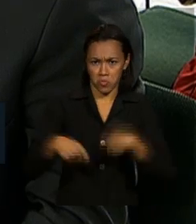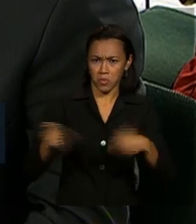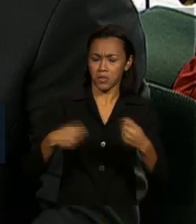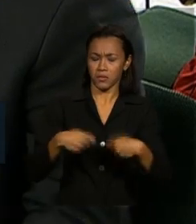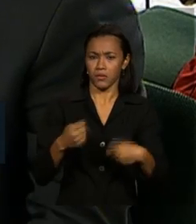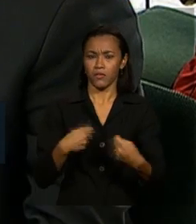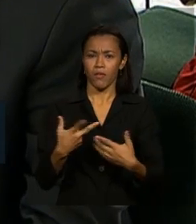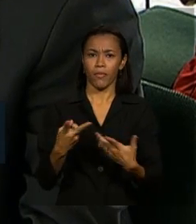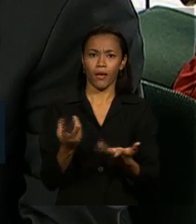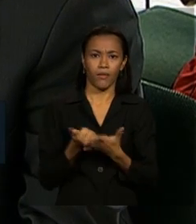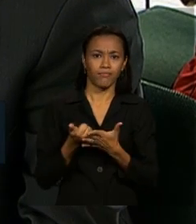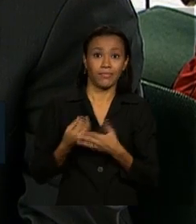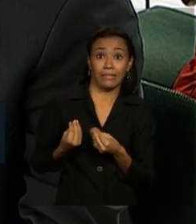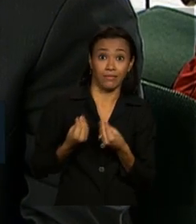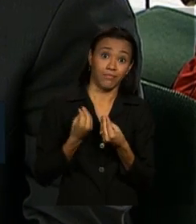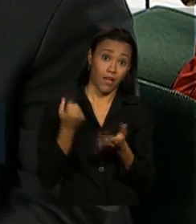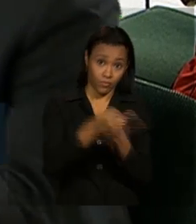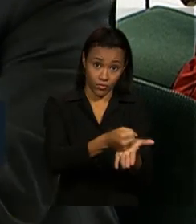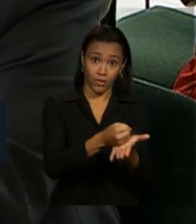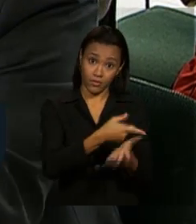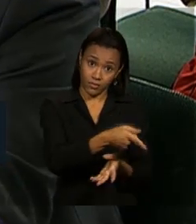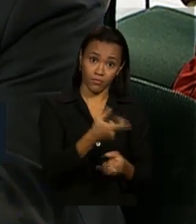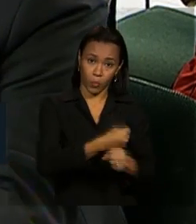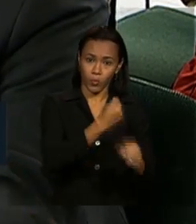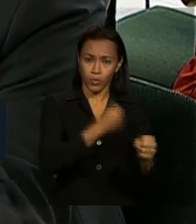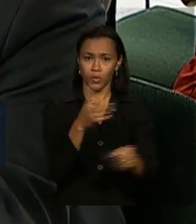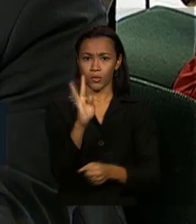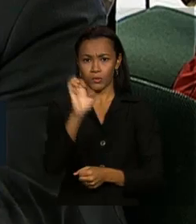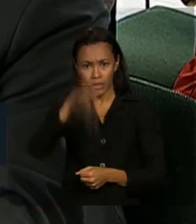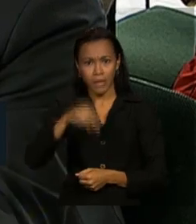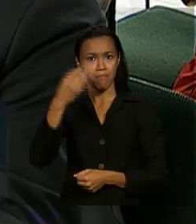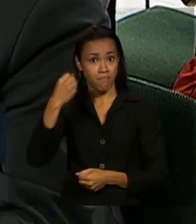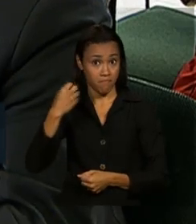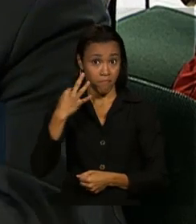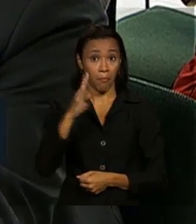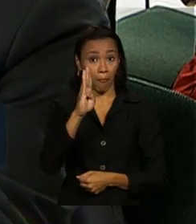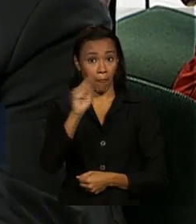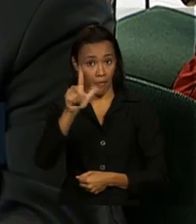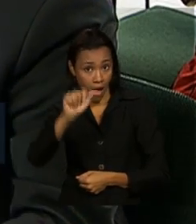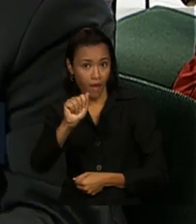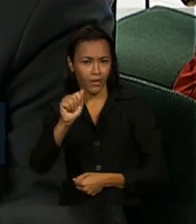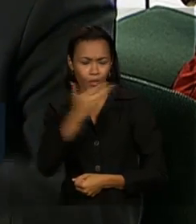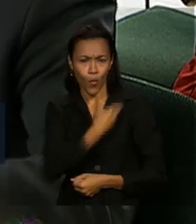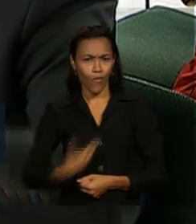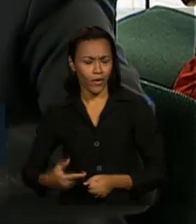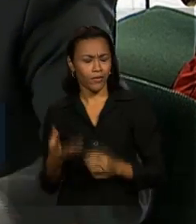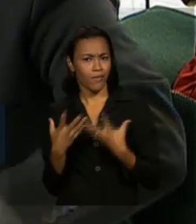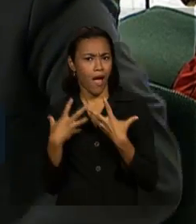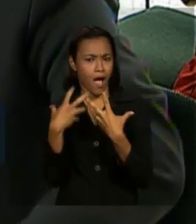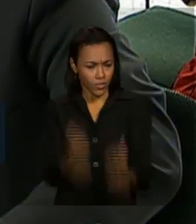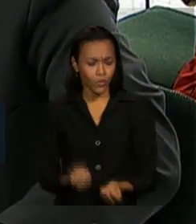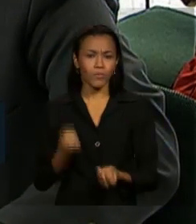para fazer a concessão do trembala já que ela é o modelo que Tecnicamente permite que o governo assuma